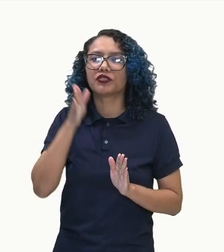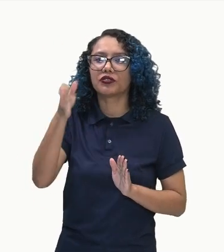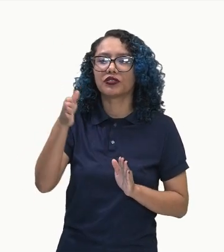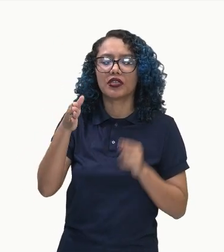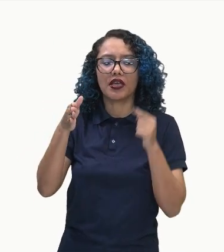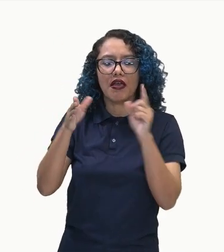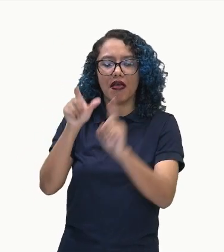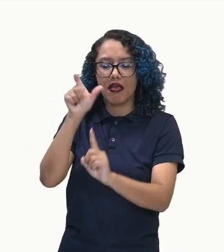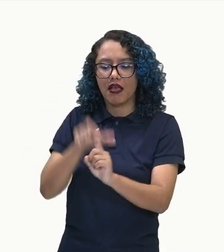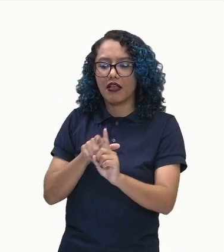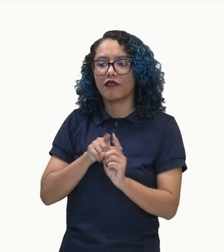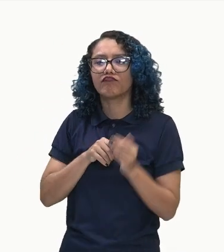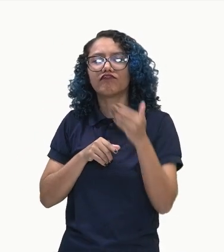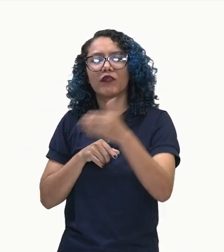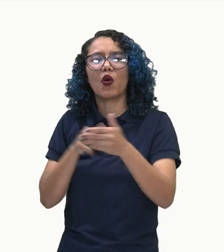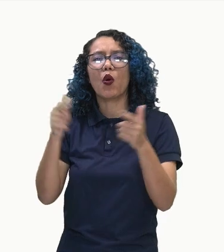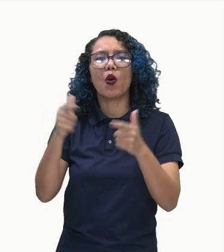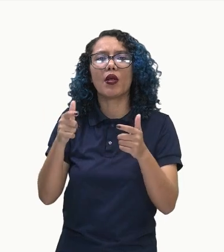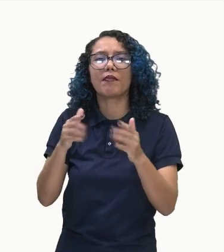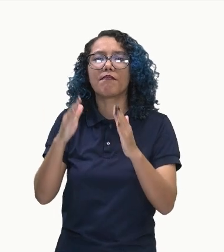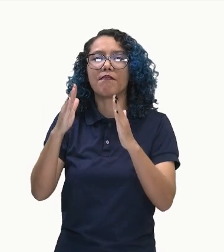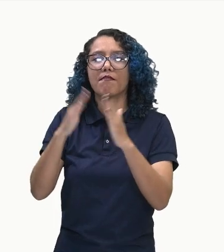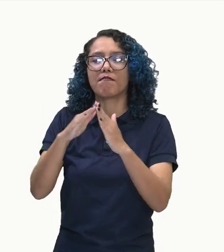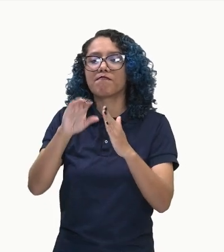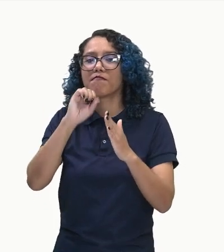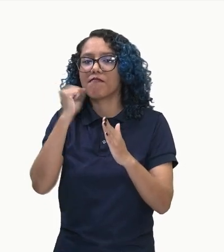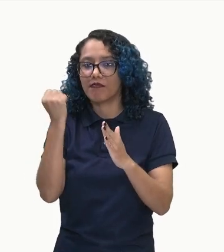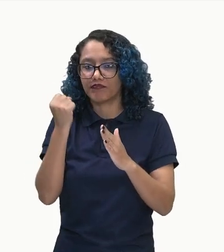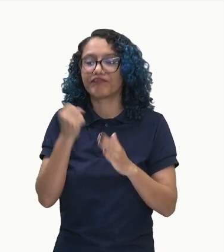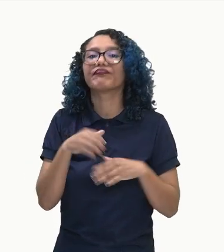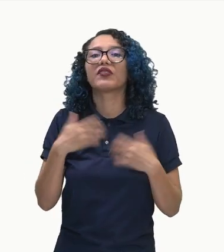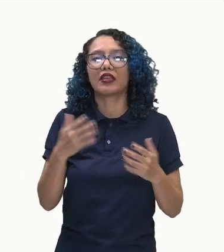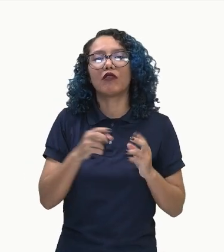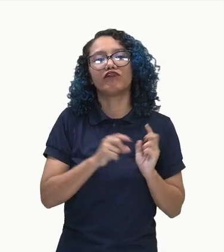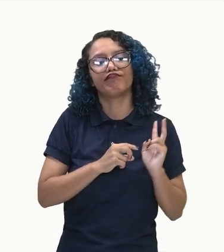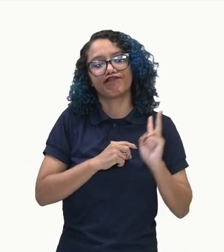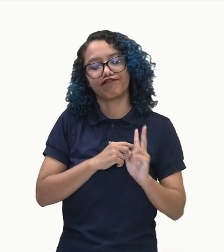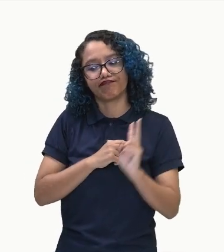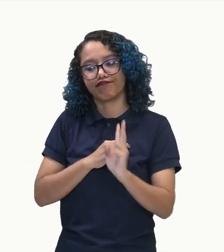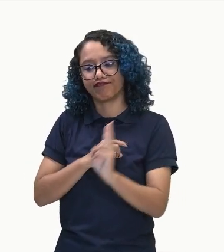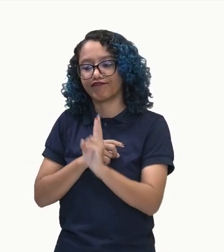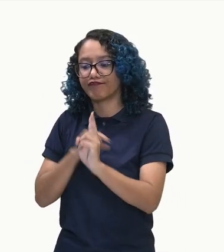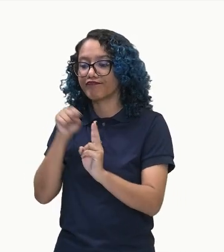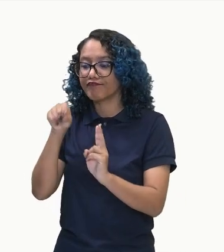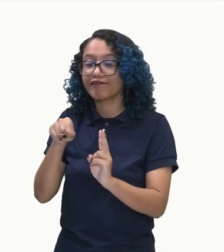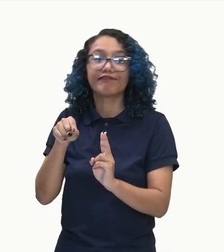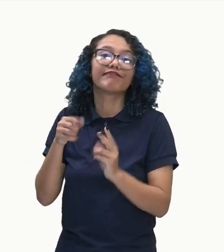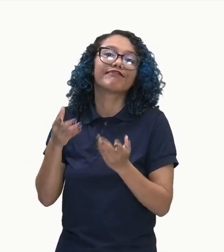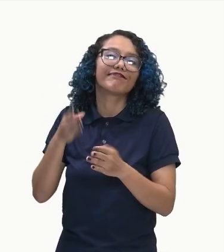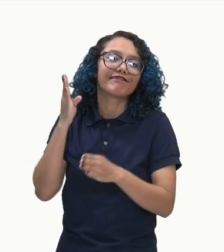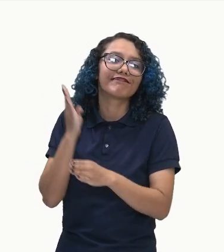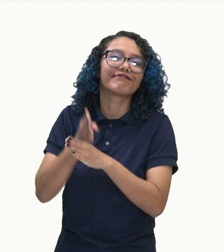ido na padaria antes. Lá fomos. E adivinha só, a carteira estava lá